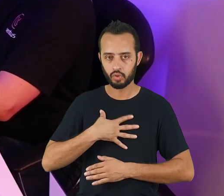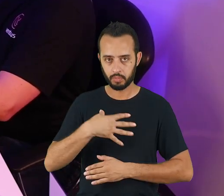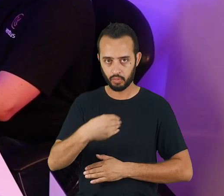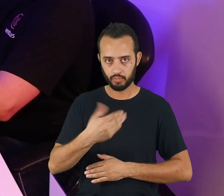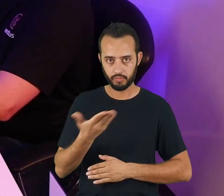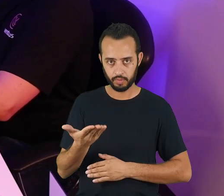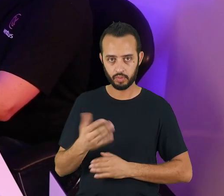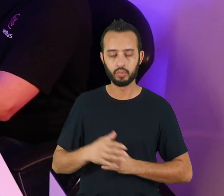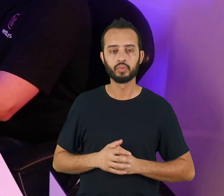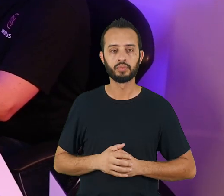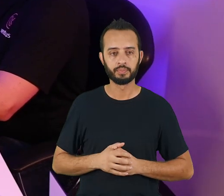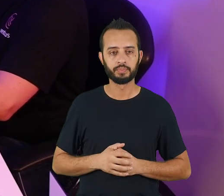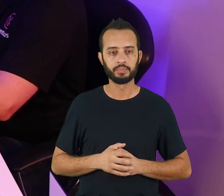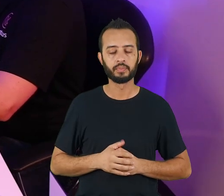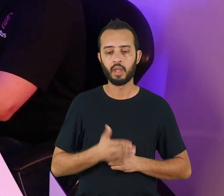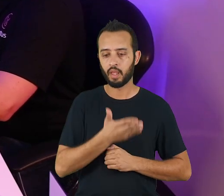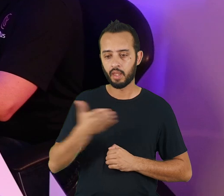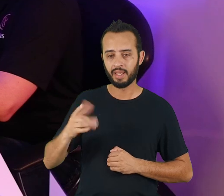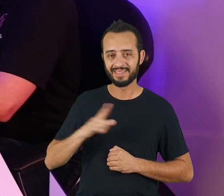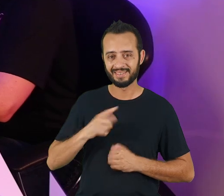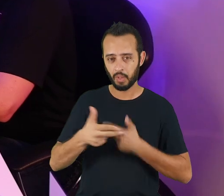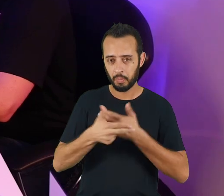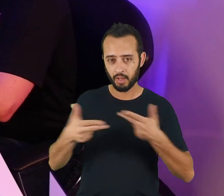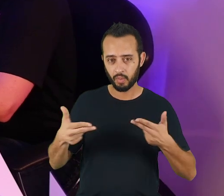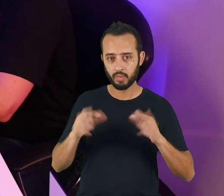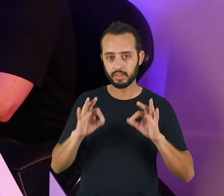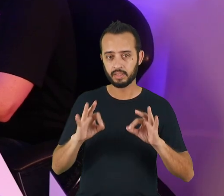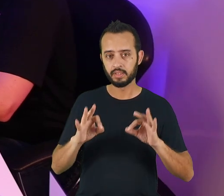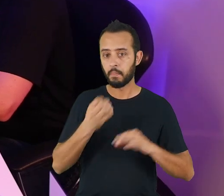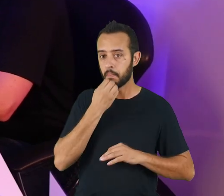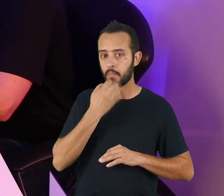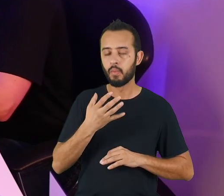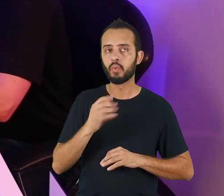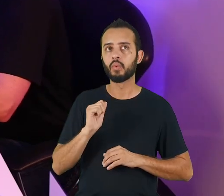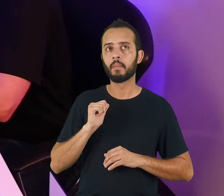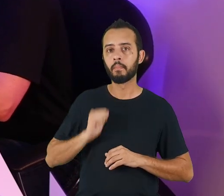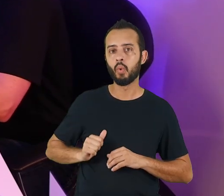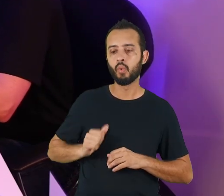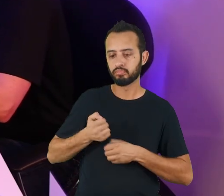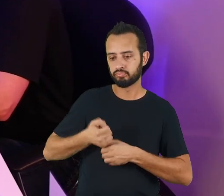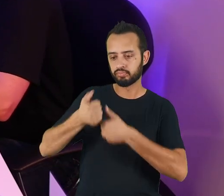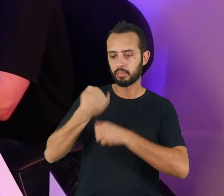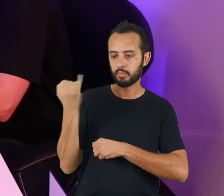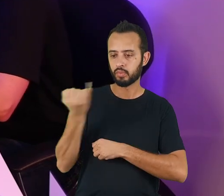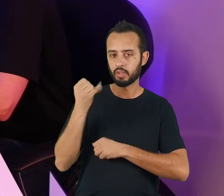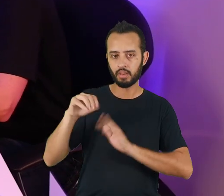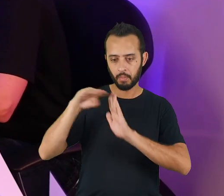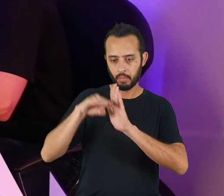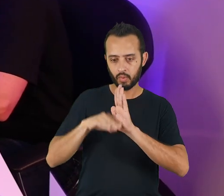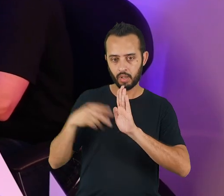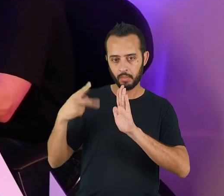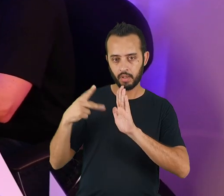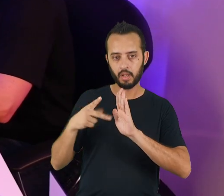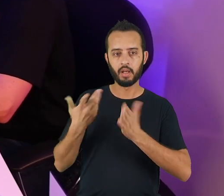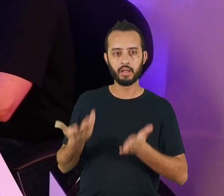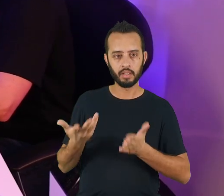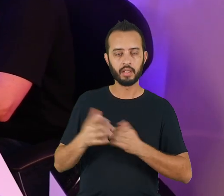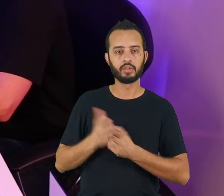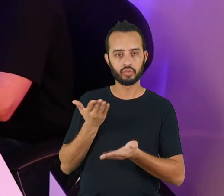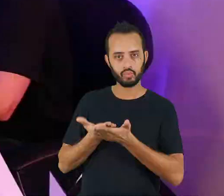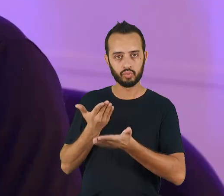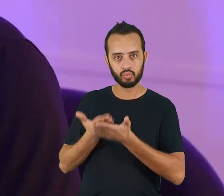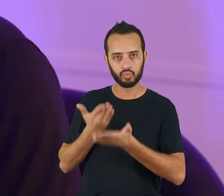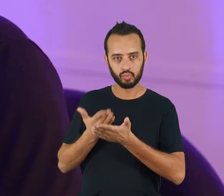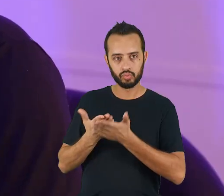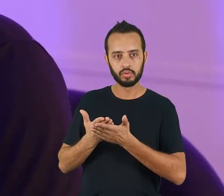filhos eh eles têm uma coisa que é é bolsa mérito tem tem um programa lá que que eles graduam